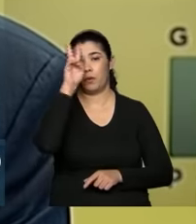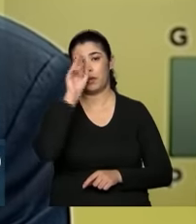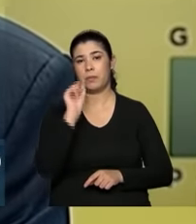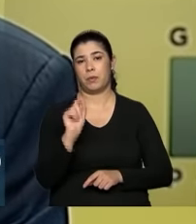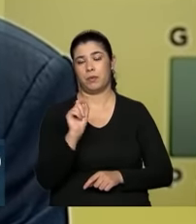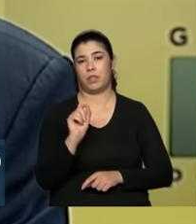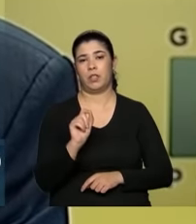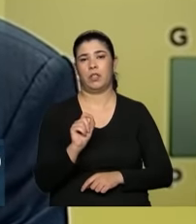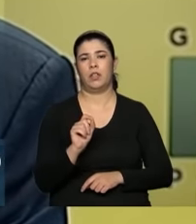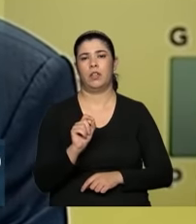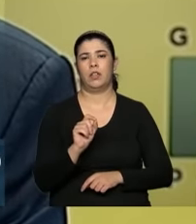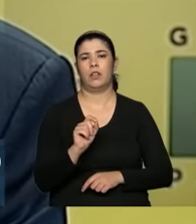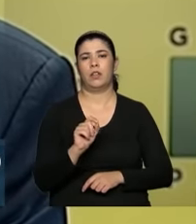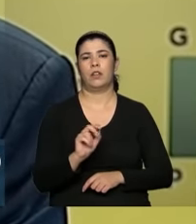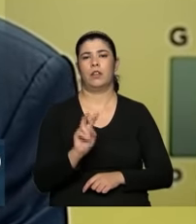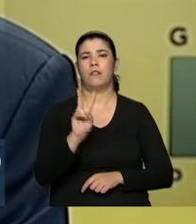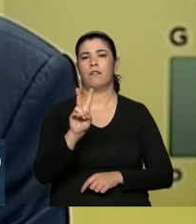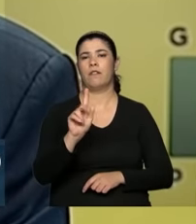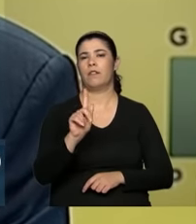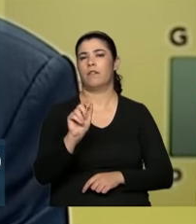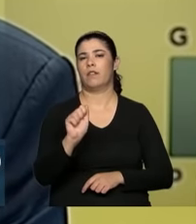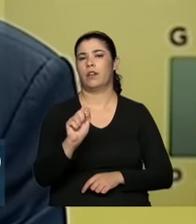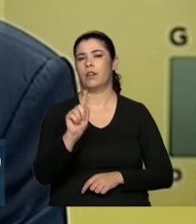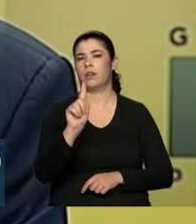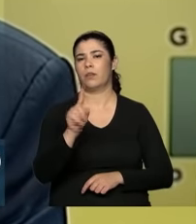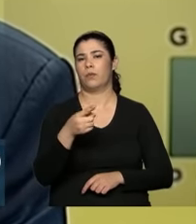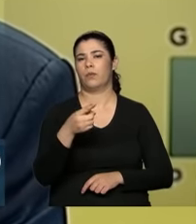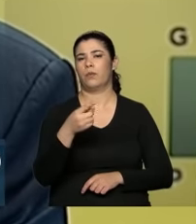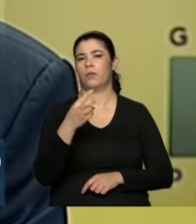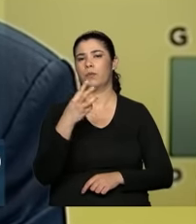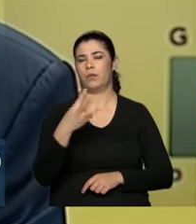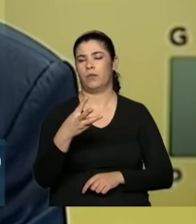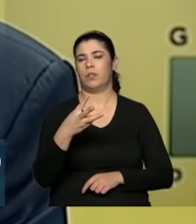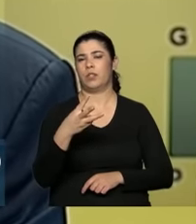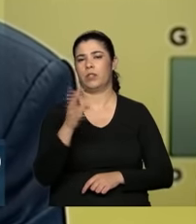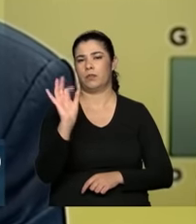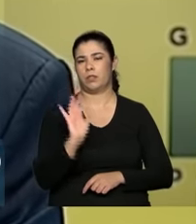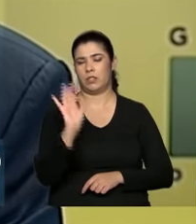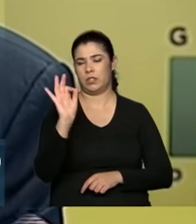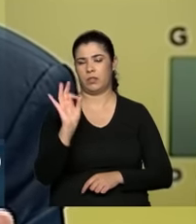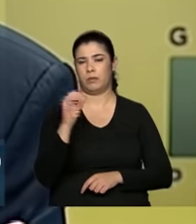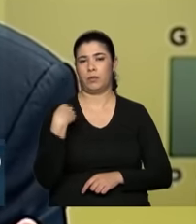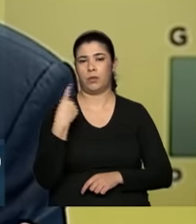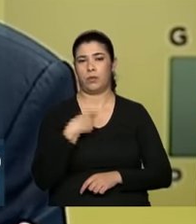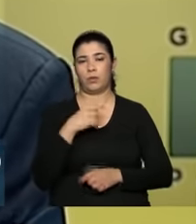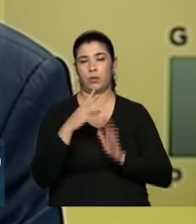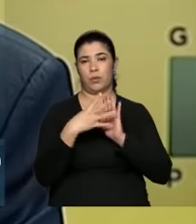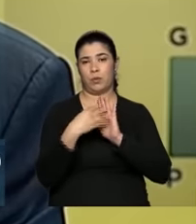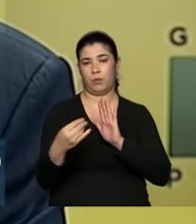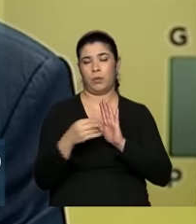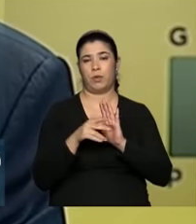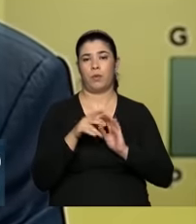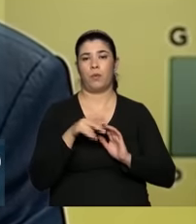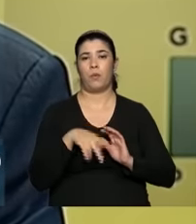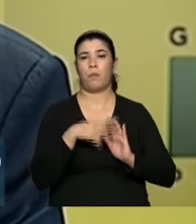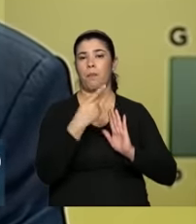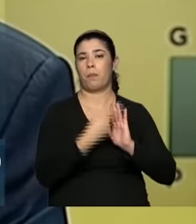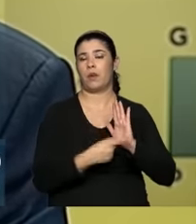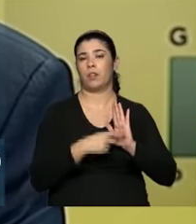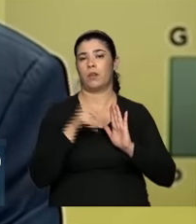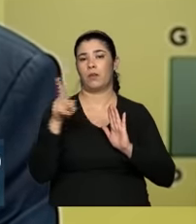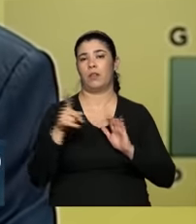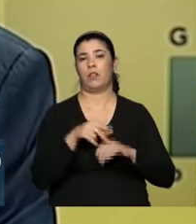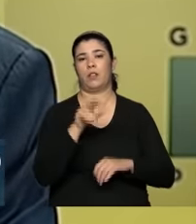muito aquém dos padrões internacionais. O padrão nosso de referência é o Reino Unido. Por que o Reino Unido? O Reino Unido tem